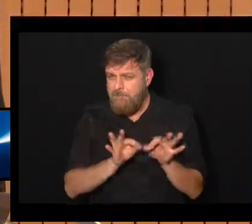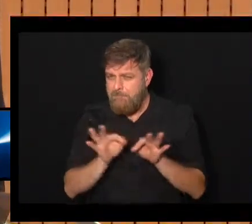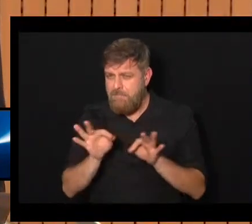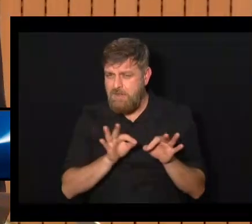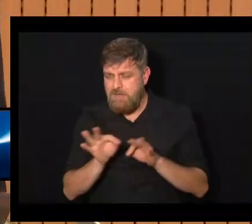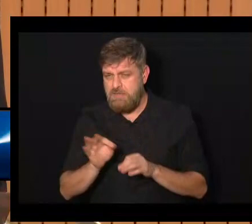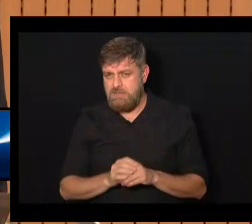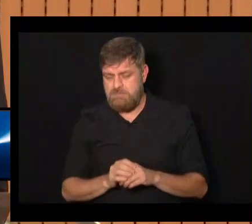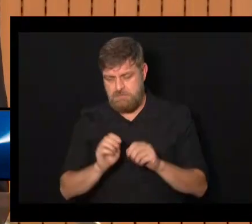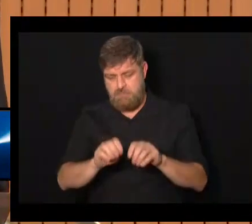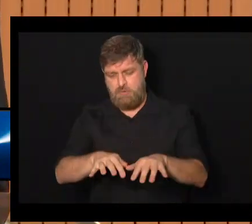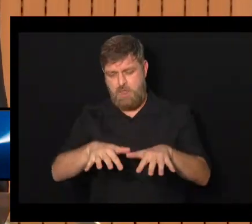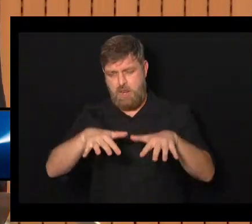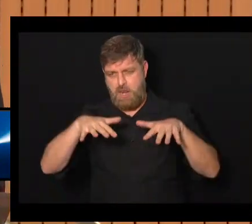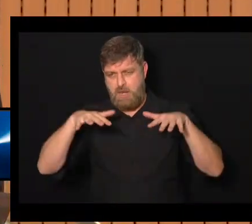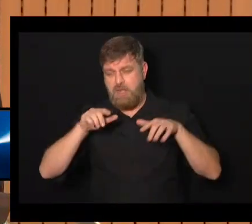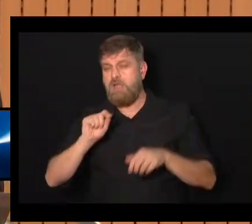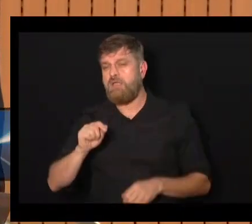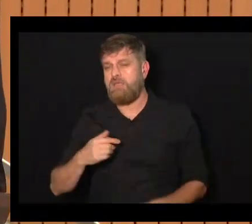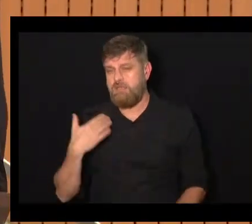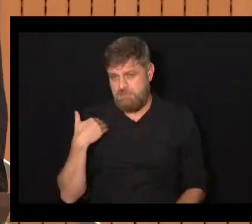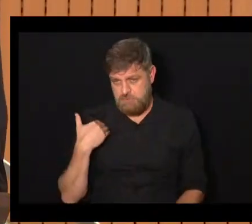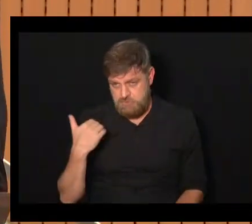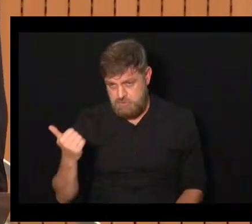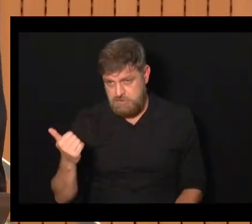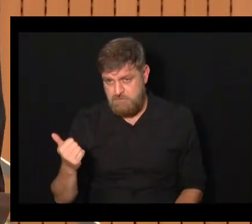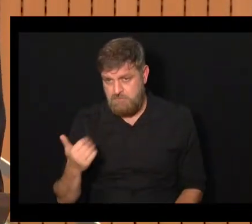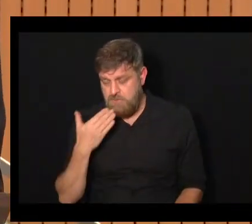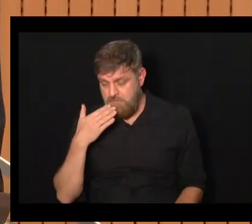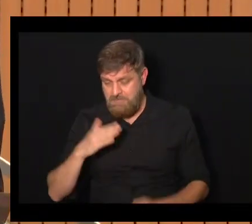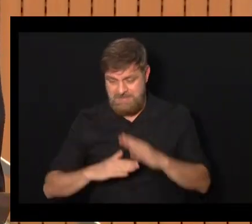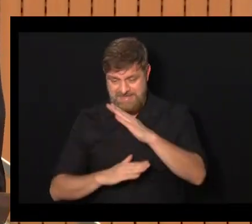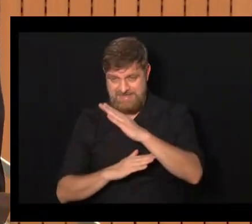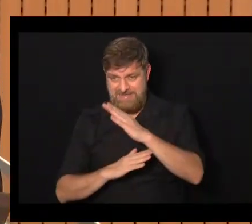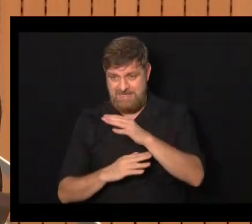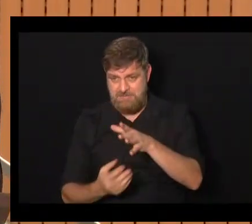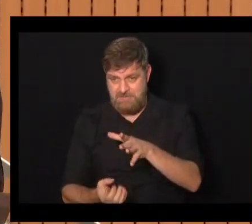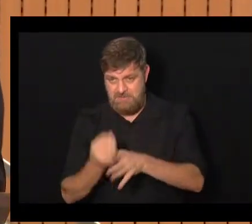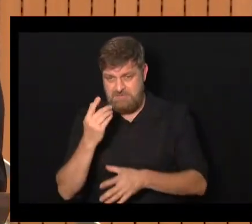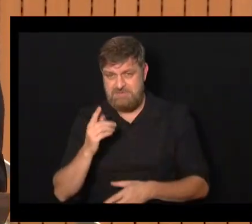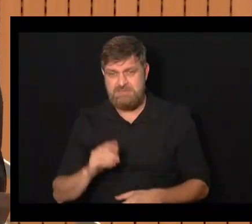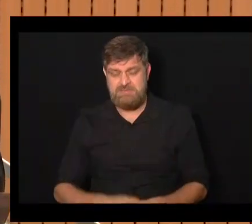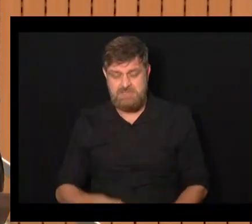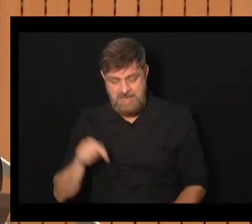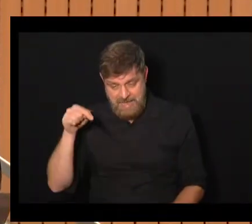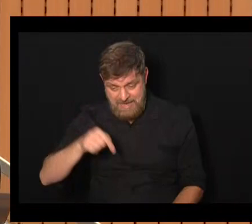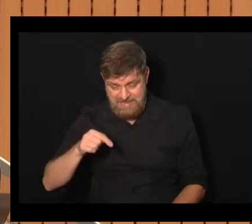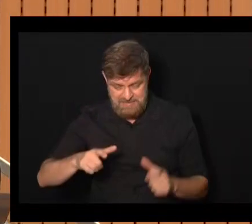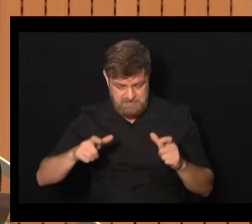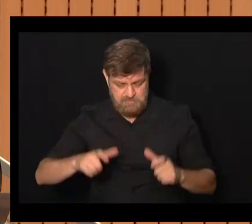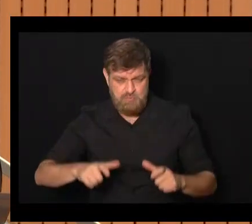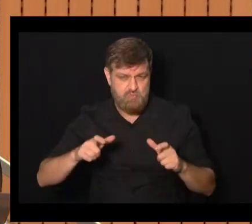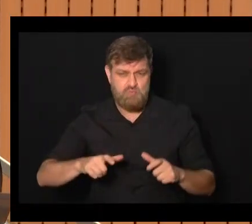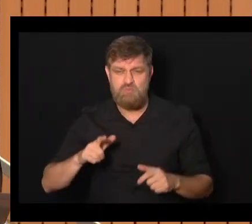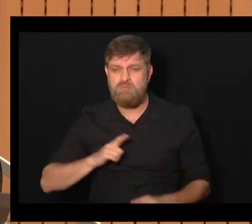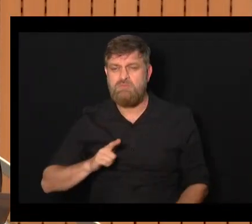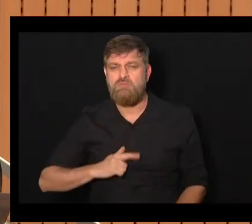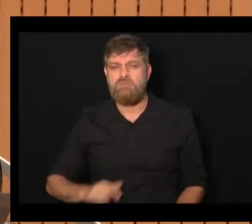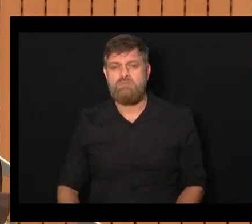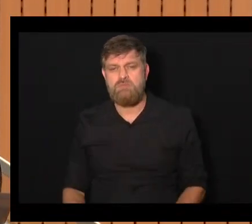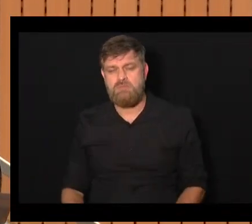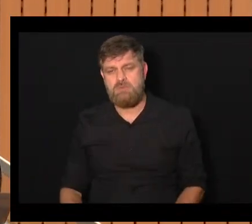evento, quem nos procurou para que o evento fosse feito nessa casa, nesse plenário, foi a